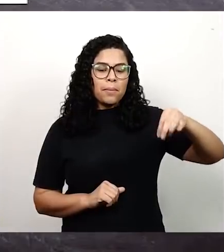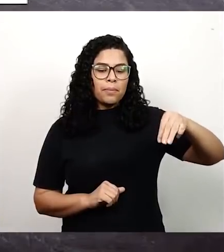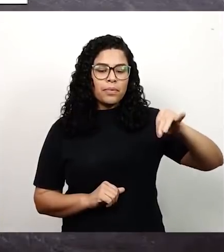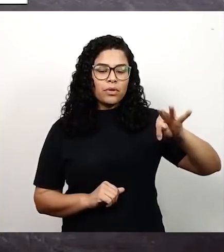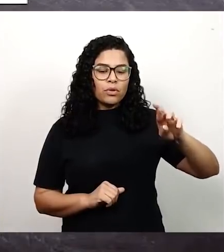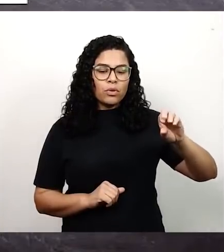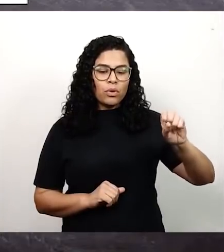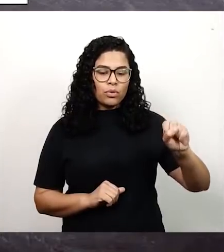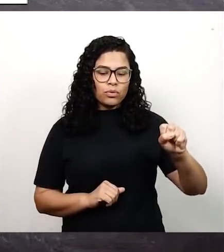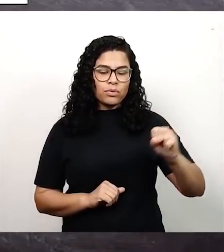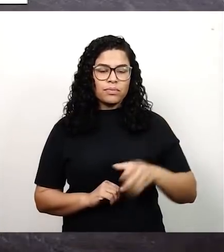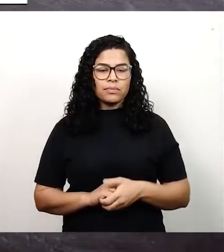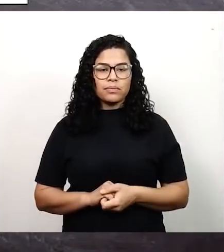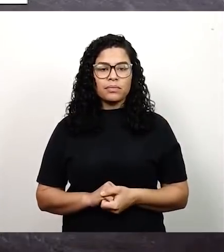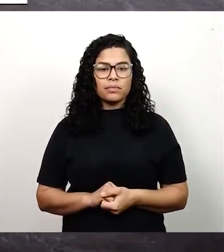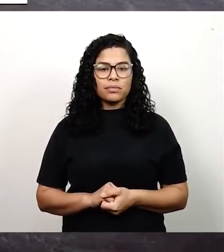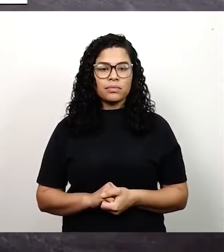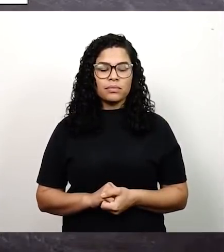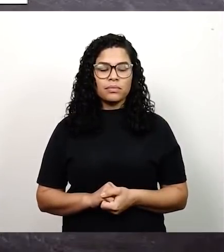para essas palavras.